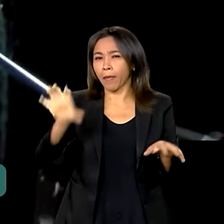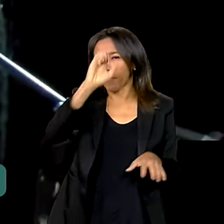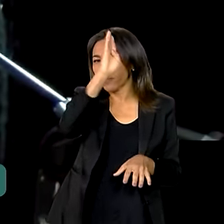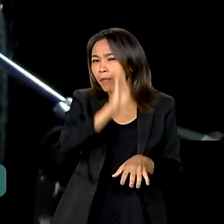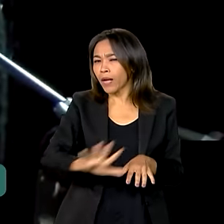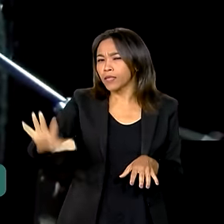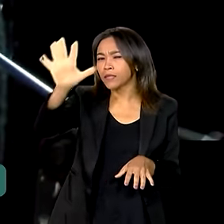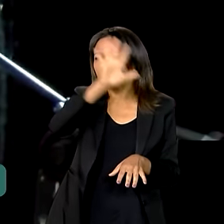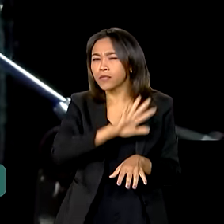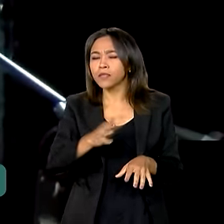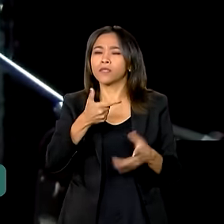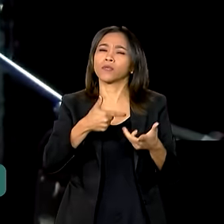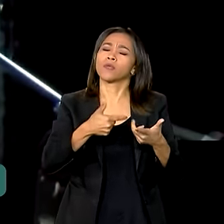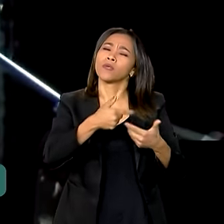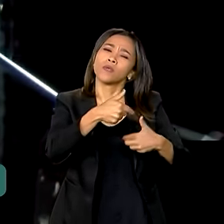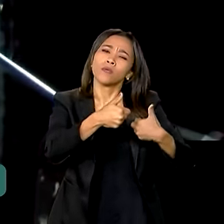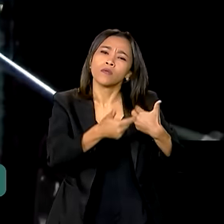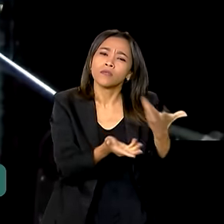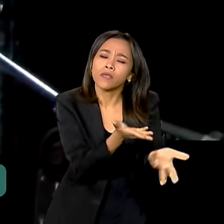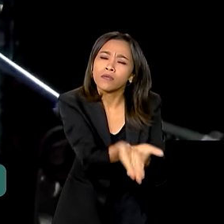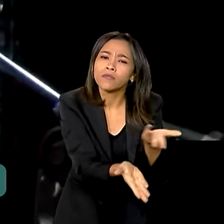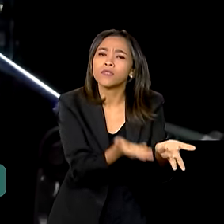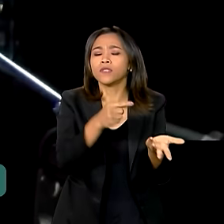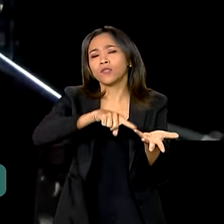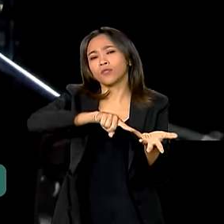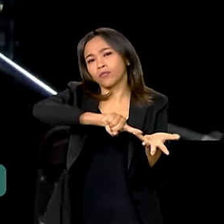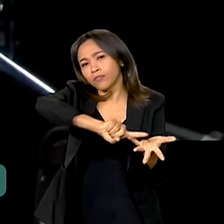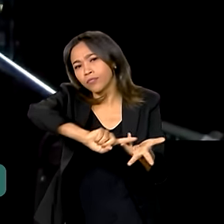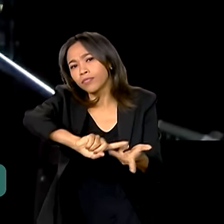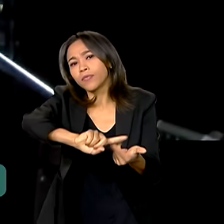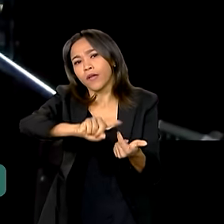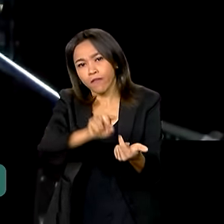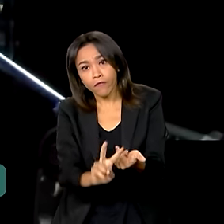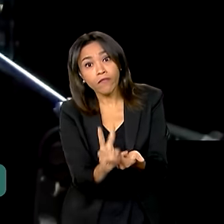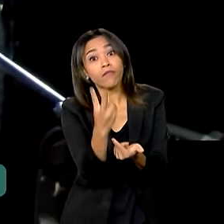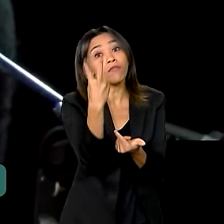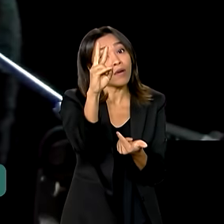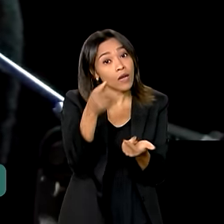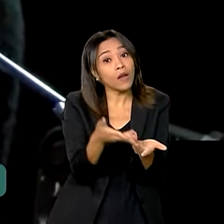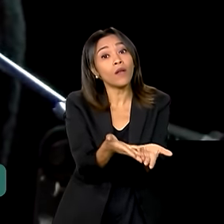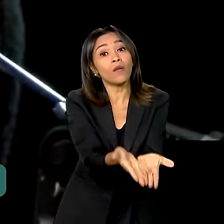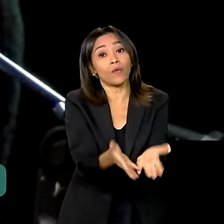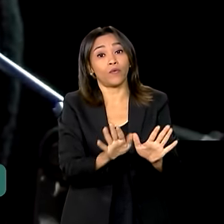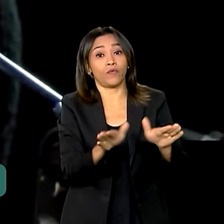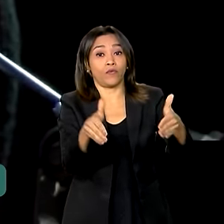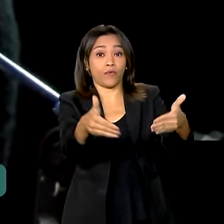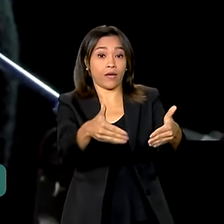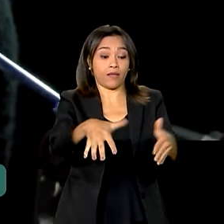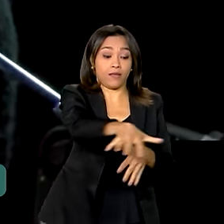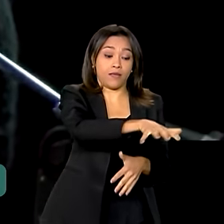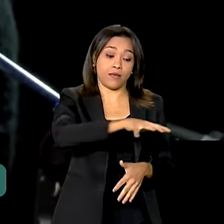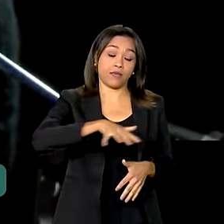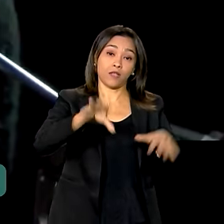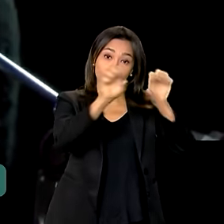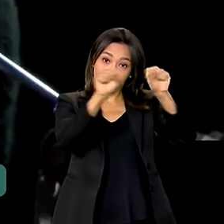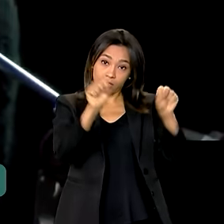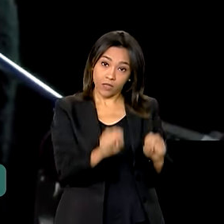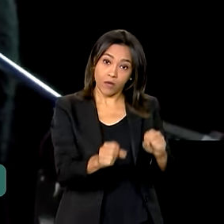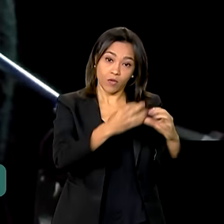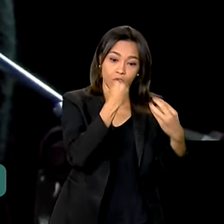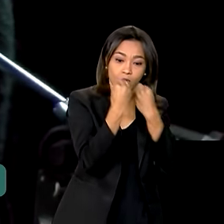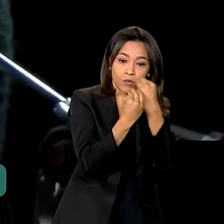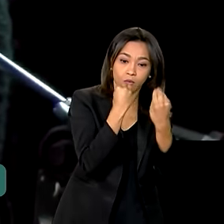processos, tecnologias e serviços de modo a agregar e reter valor junto aos elos iniciais das cadeias produtivas e sistemas